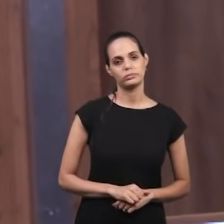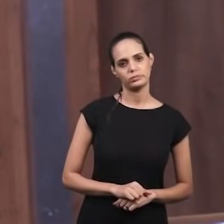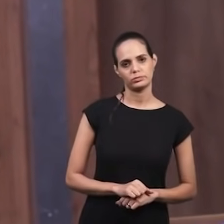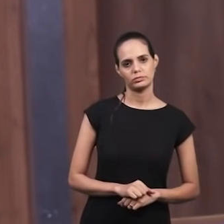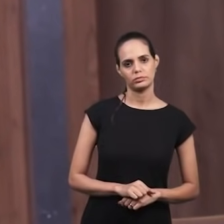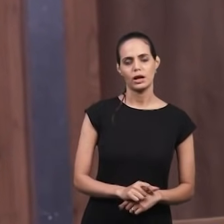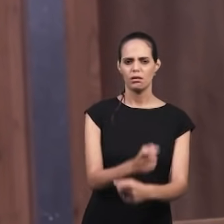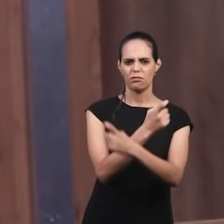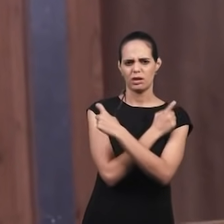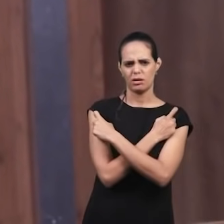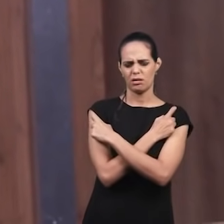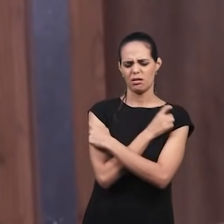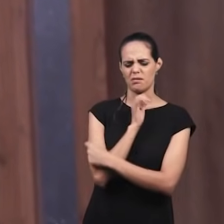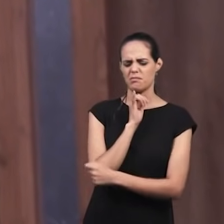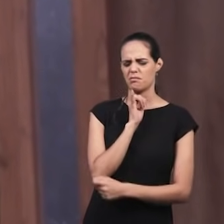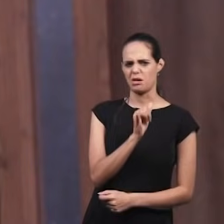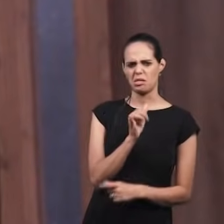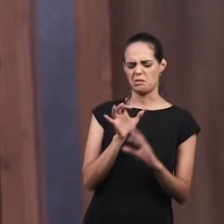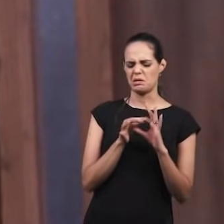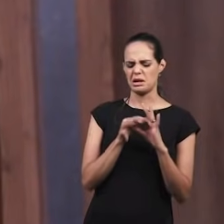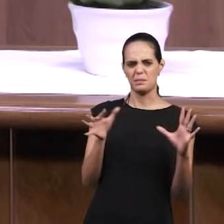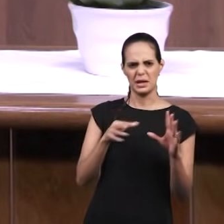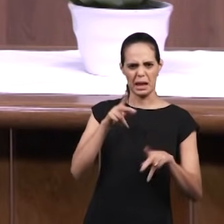não deixarei ir este povo,